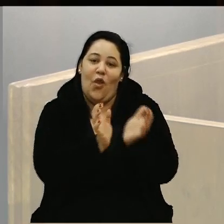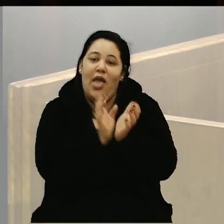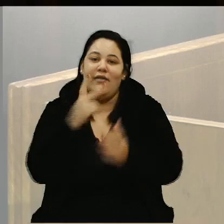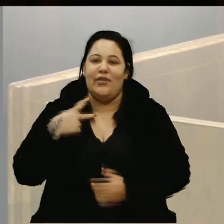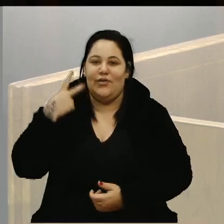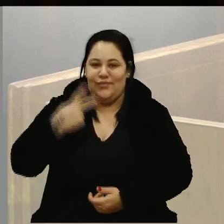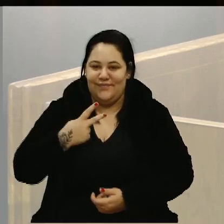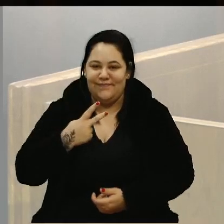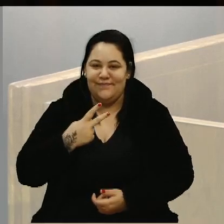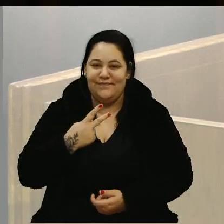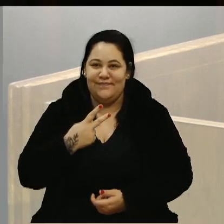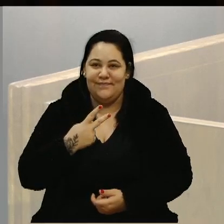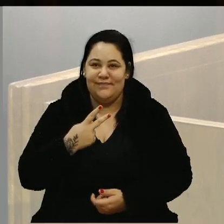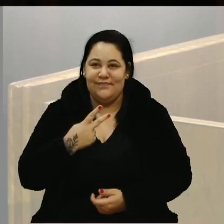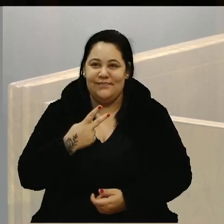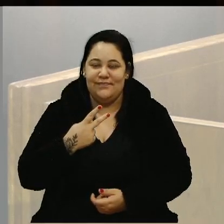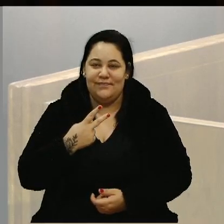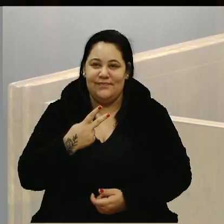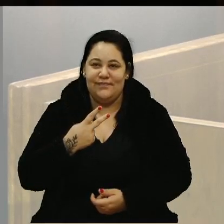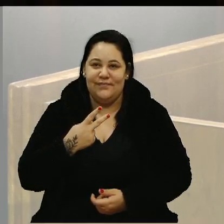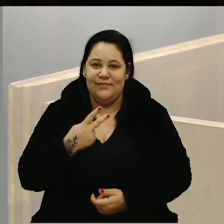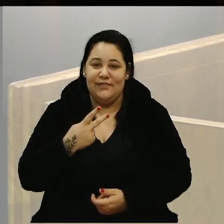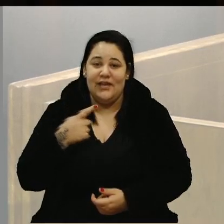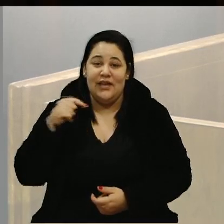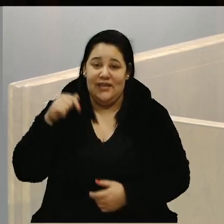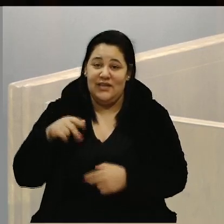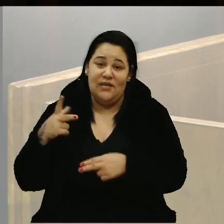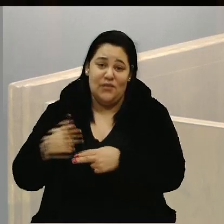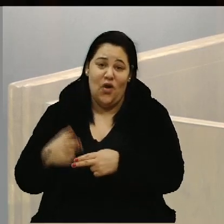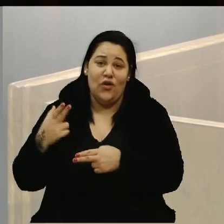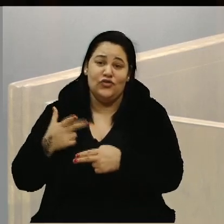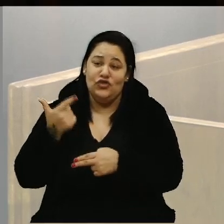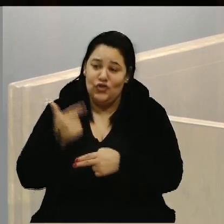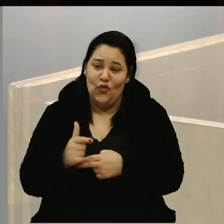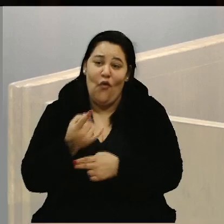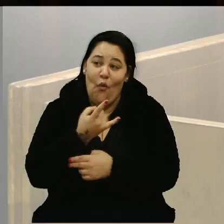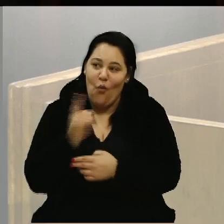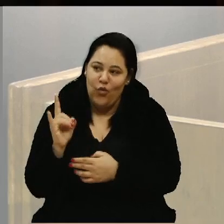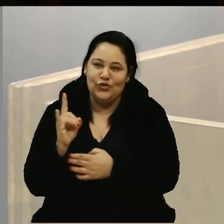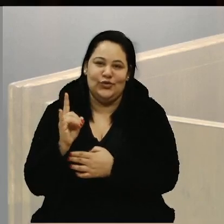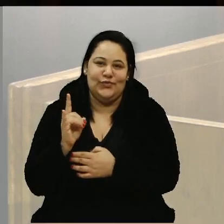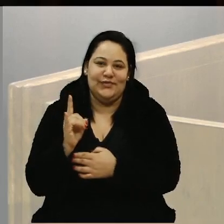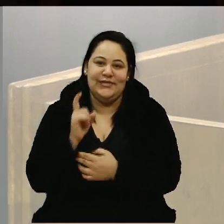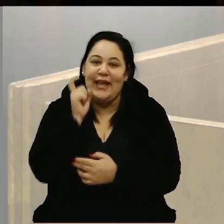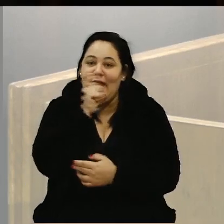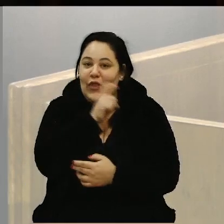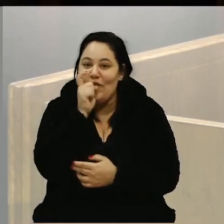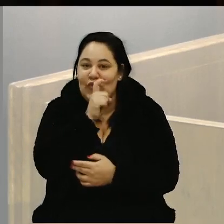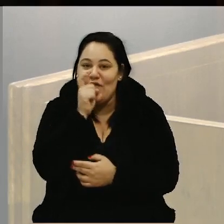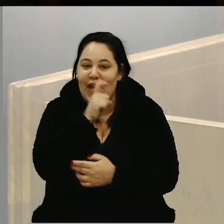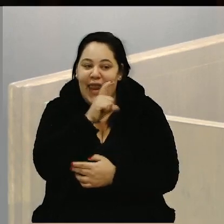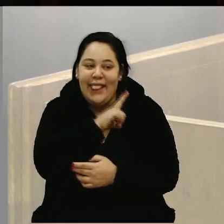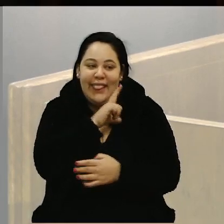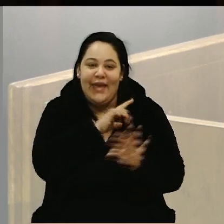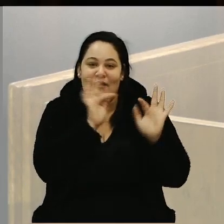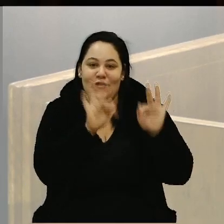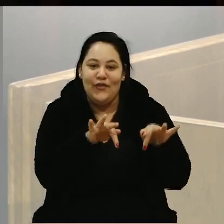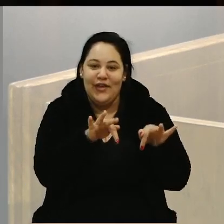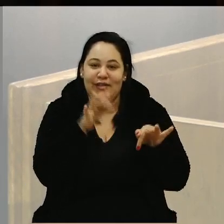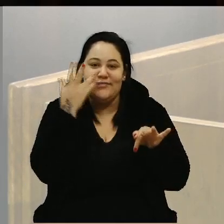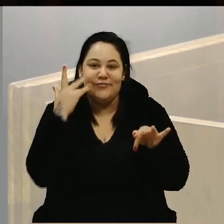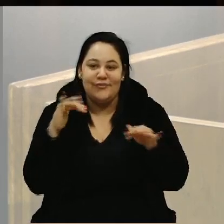vereadores, que esse capítulo, né, seja o último e que a novela tenha o seu encerramento nos próximos